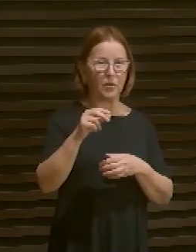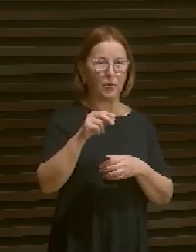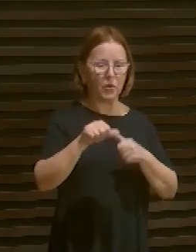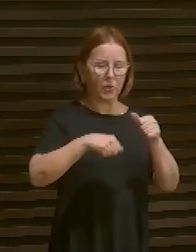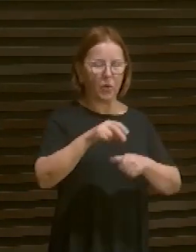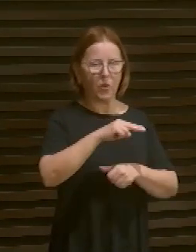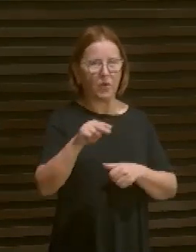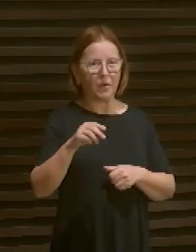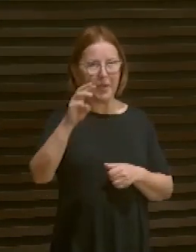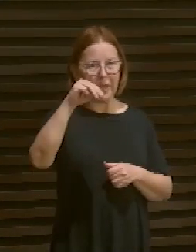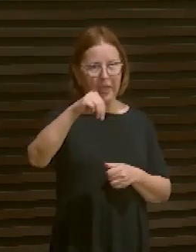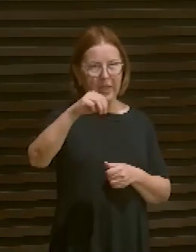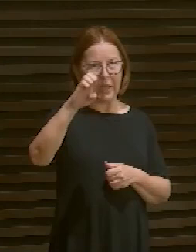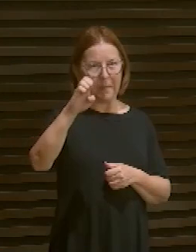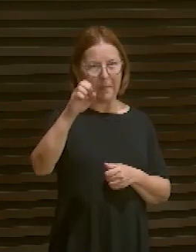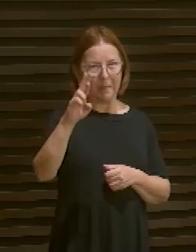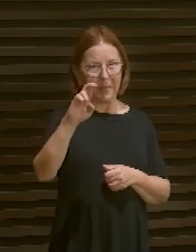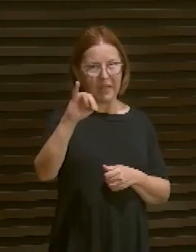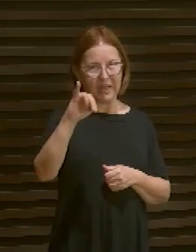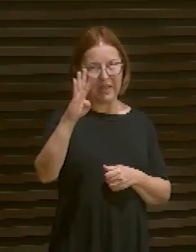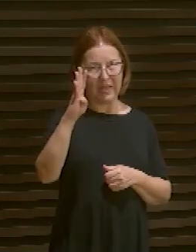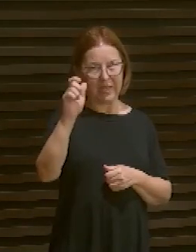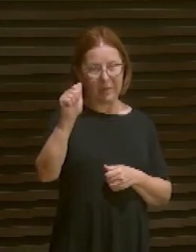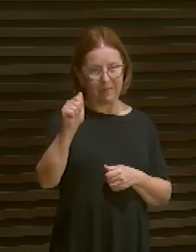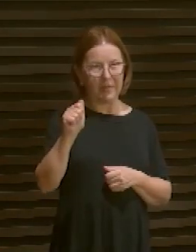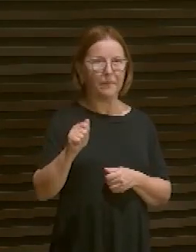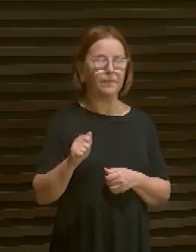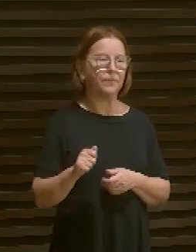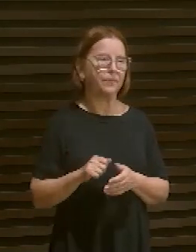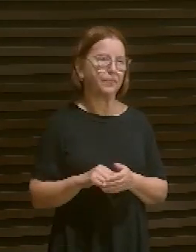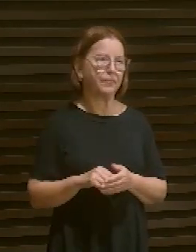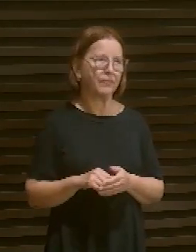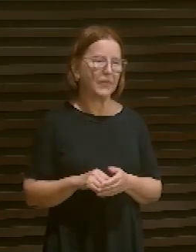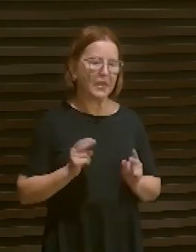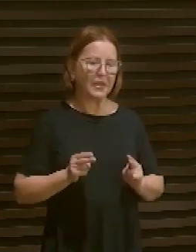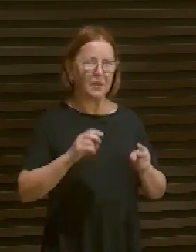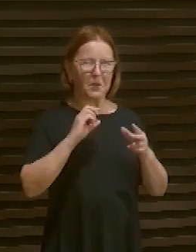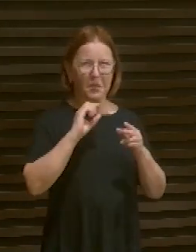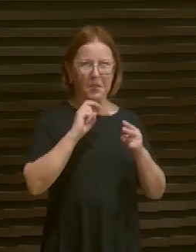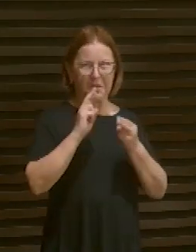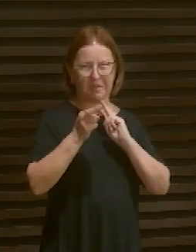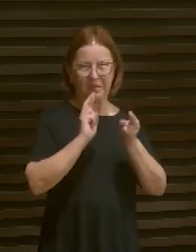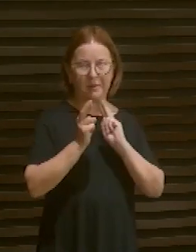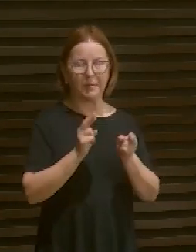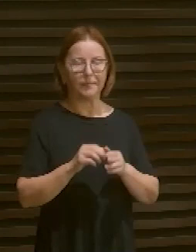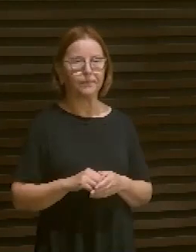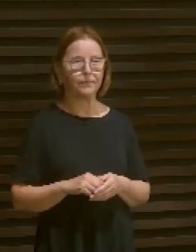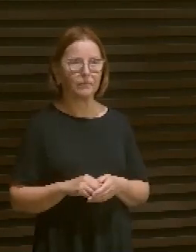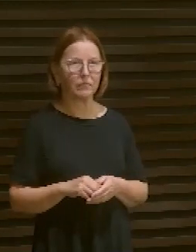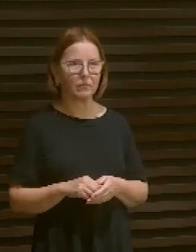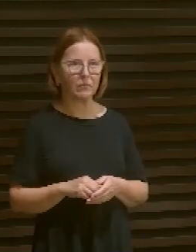Sempre criticando. E ele aqui chama atenção. Esses